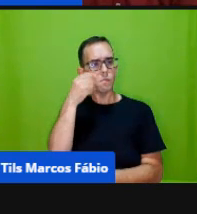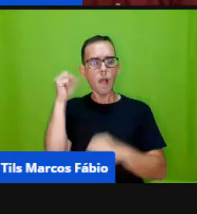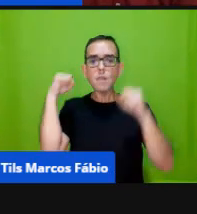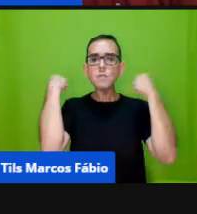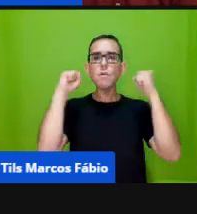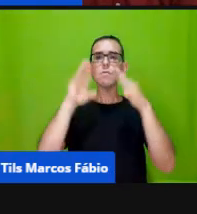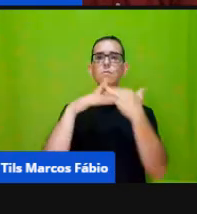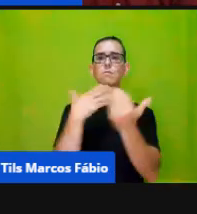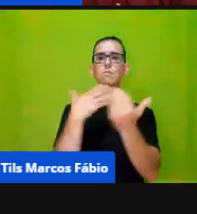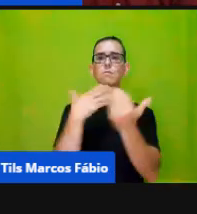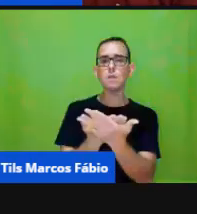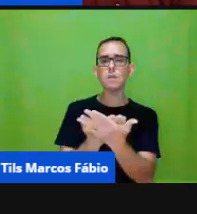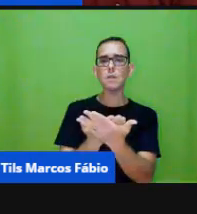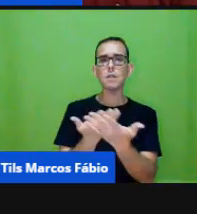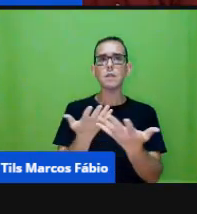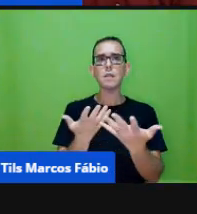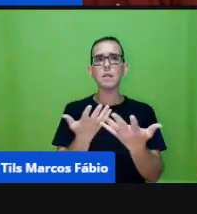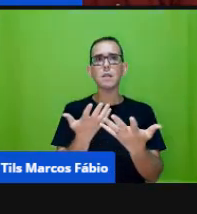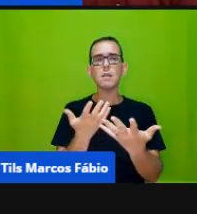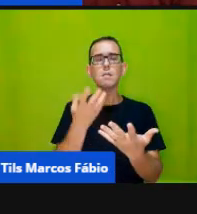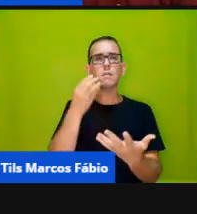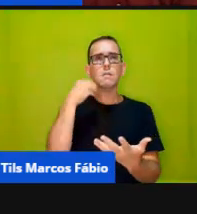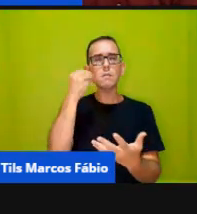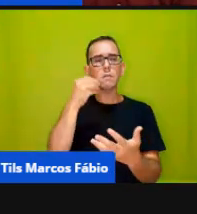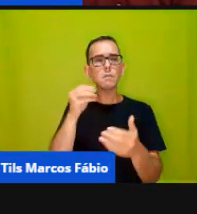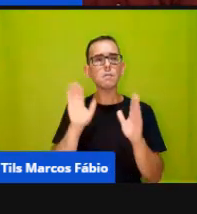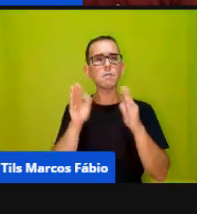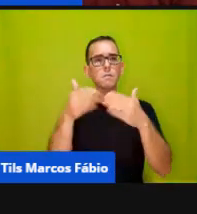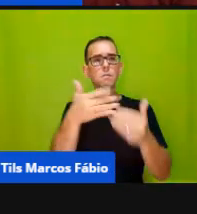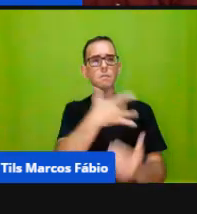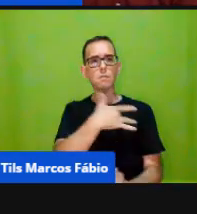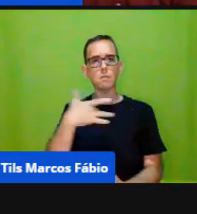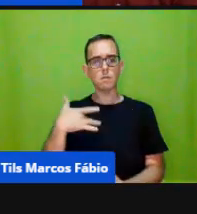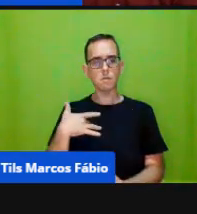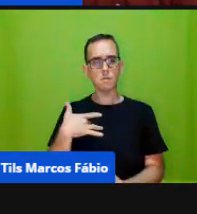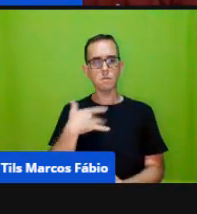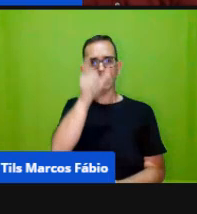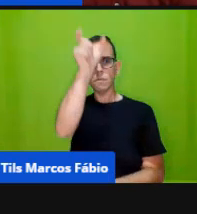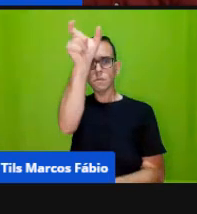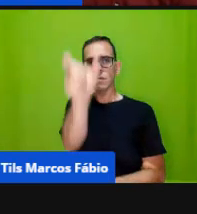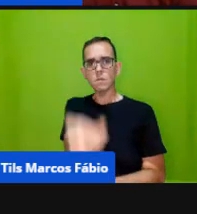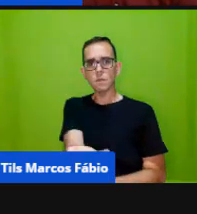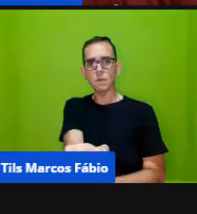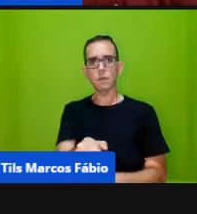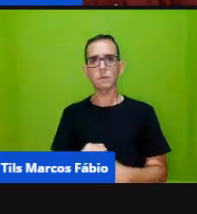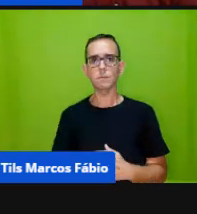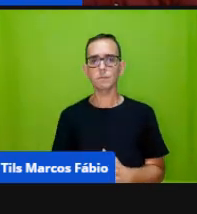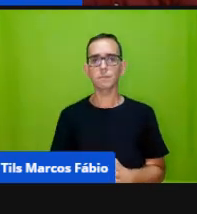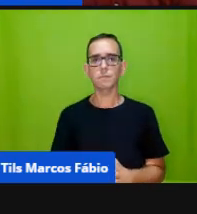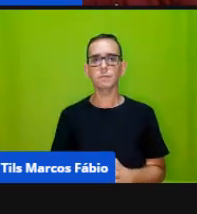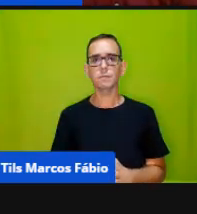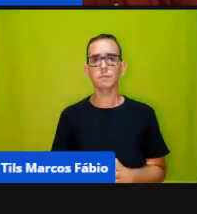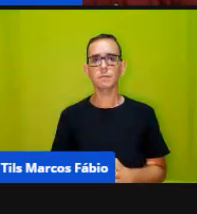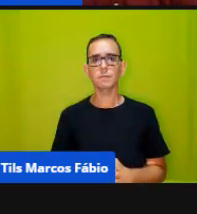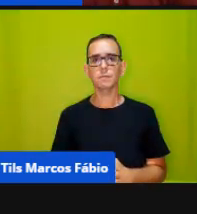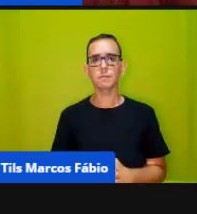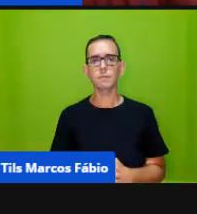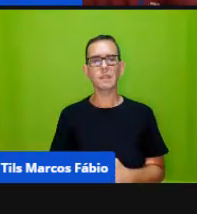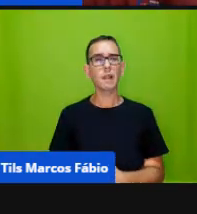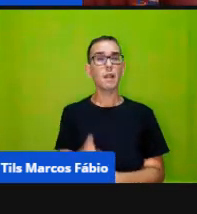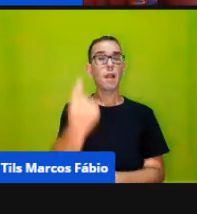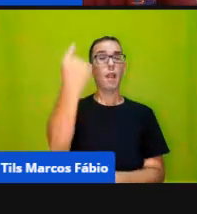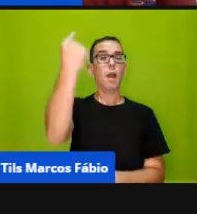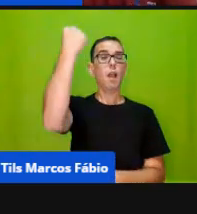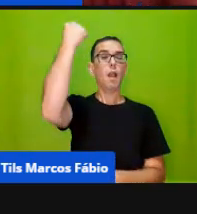escolar como uma tendência da saúde do cidadão. Bom, lá atrás,